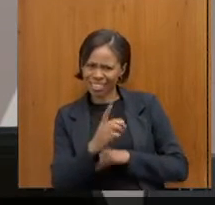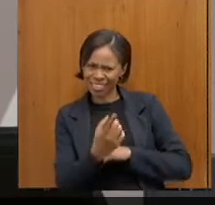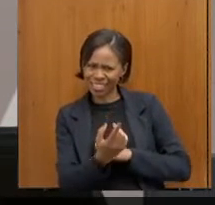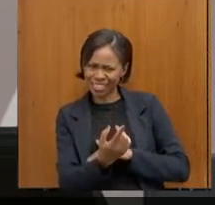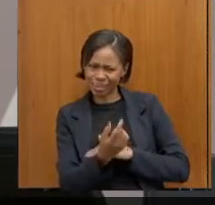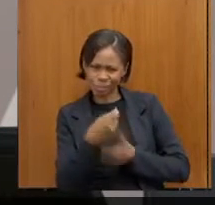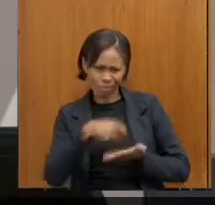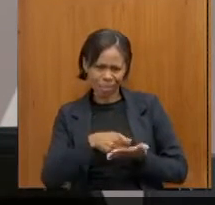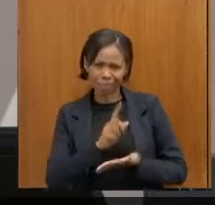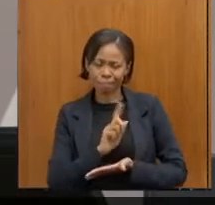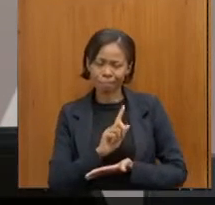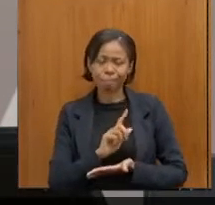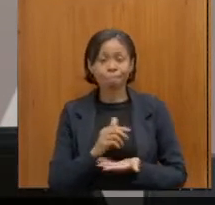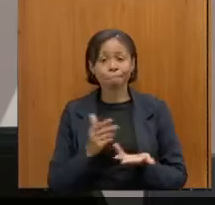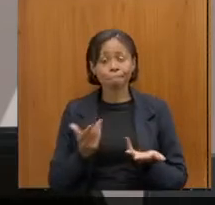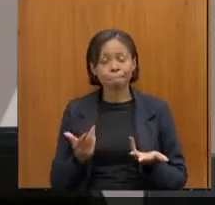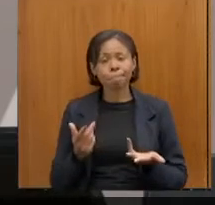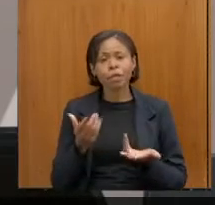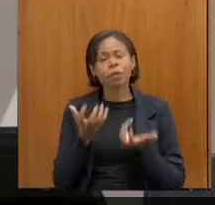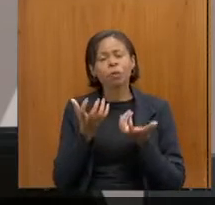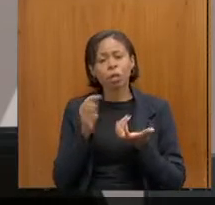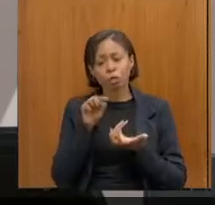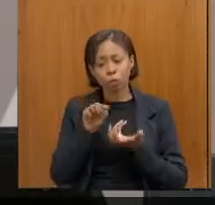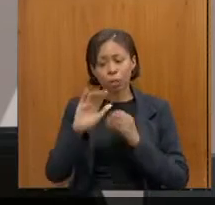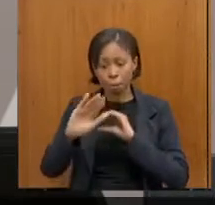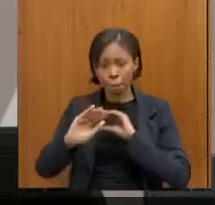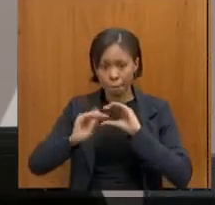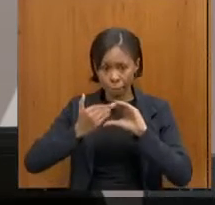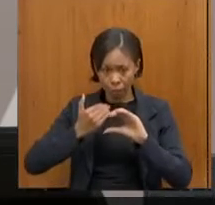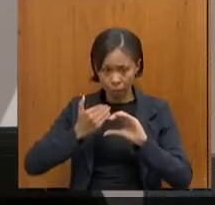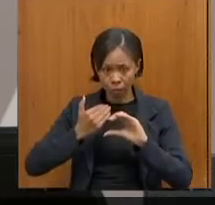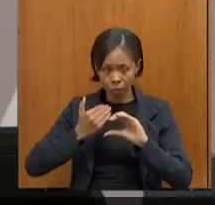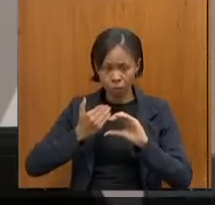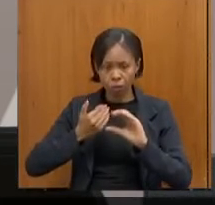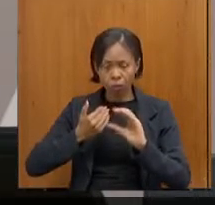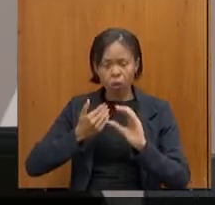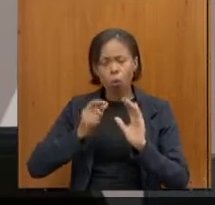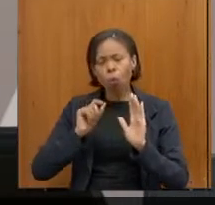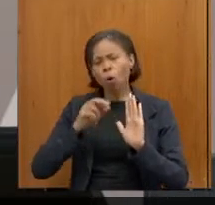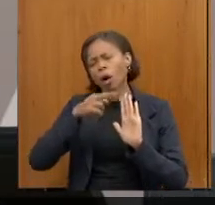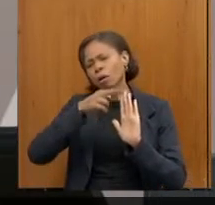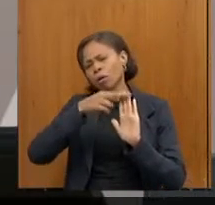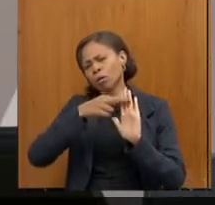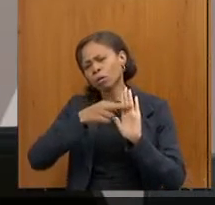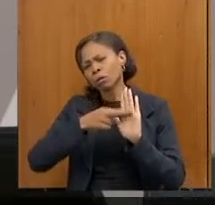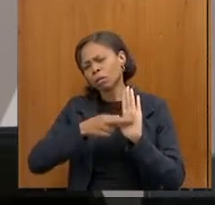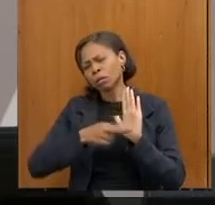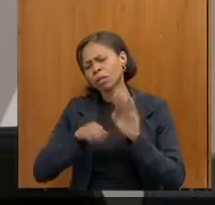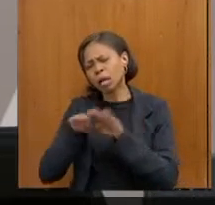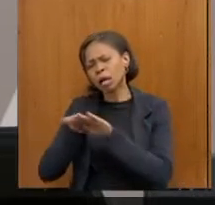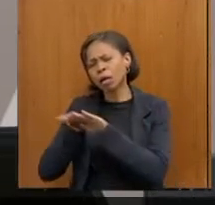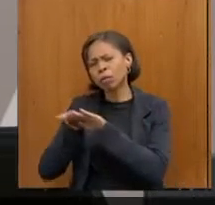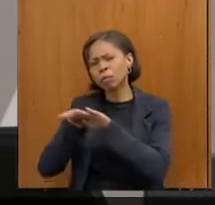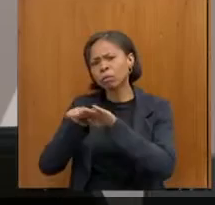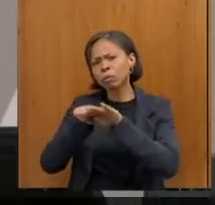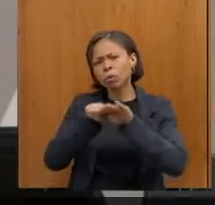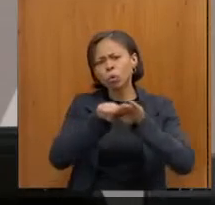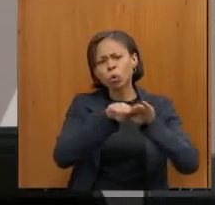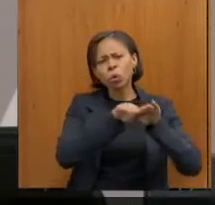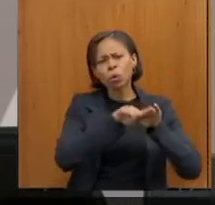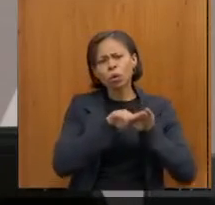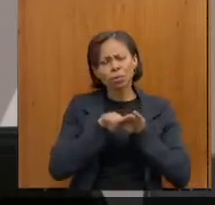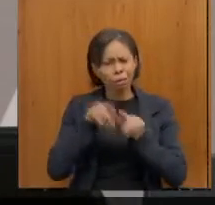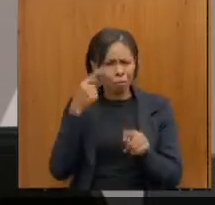Oi eu gostaria que o senhor mandasse se possível para o meu gabinete os critérios da universalização porque sempre